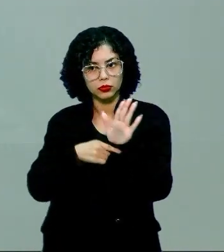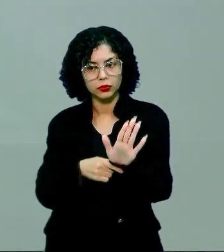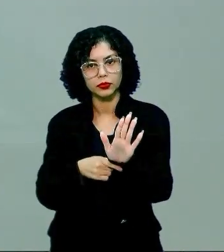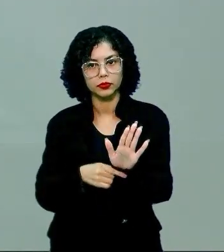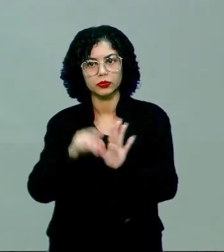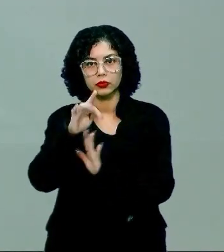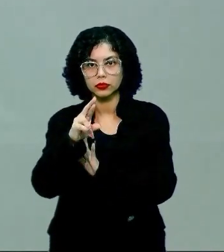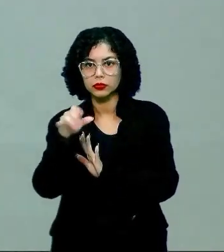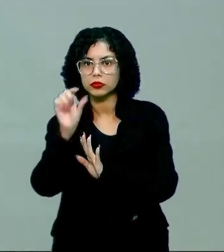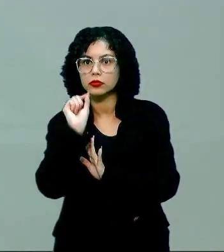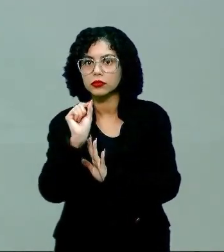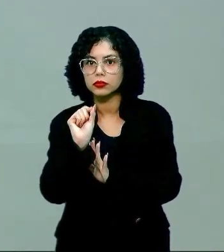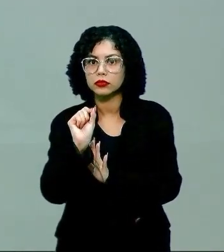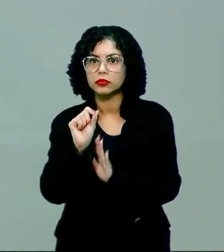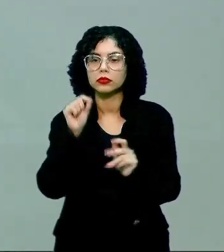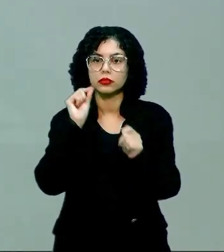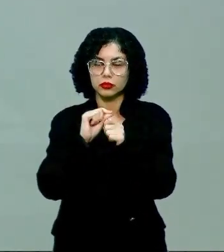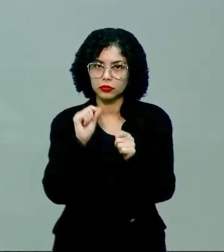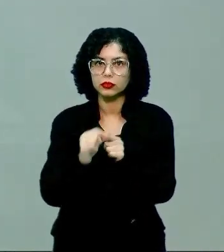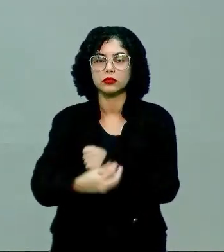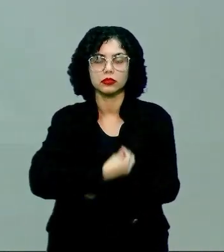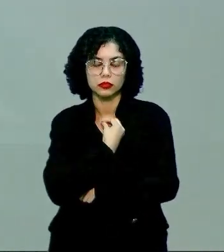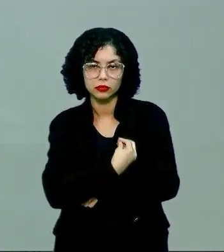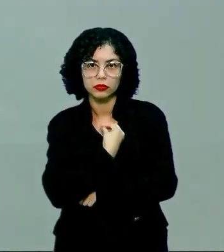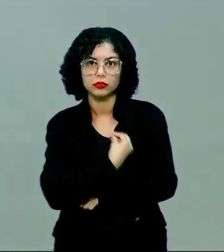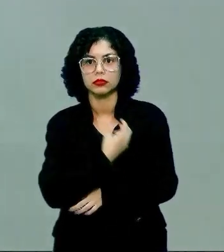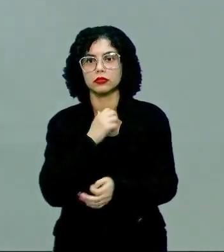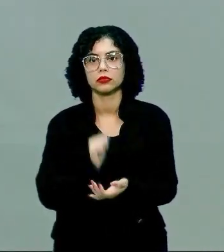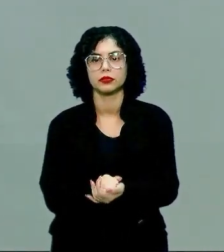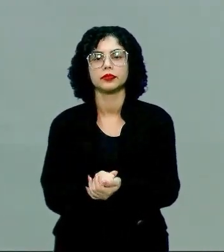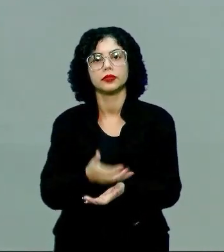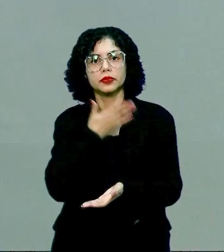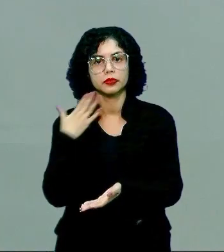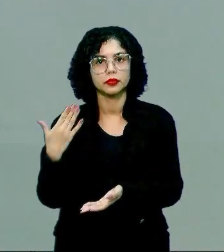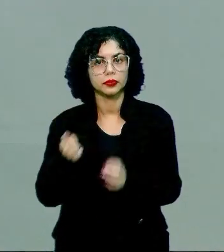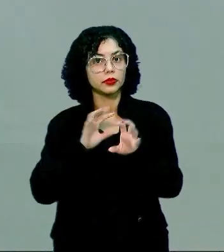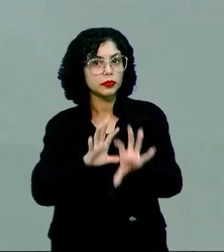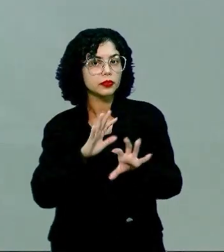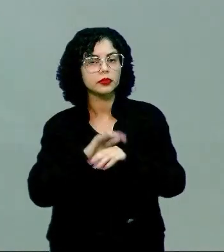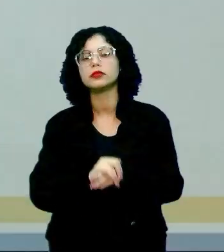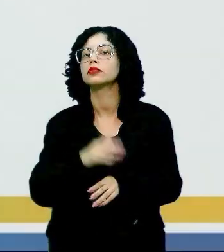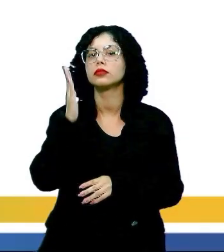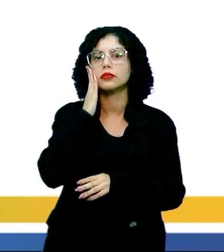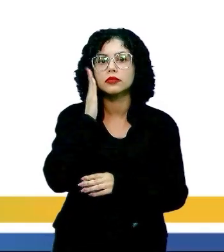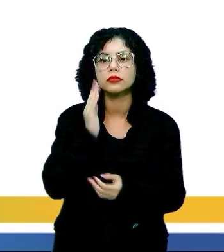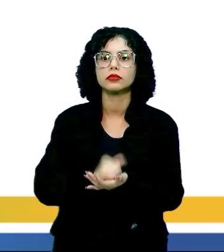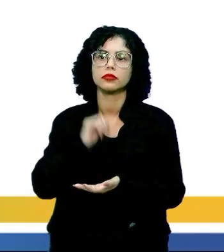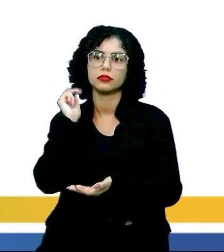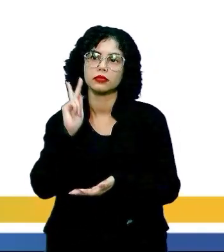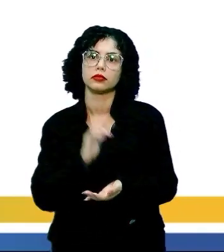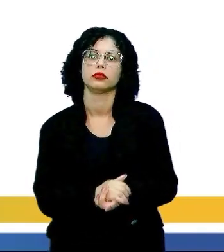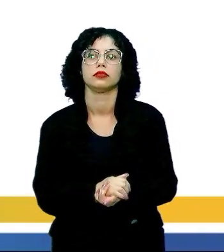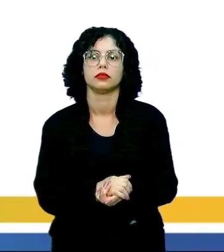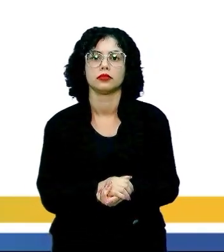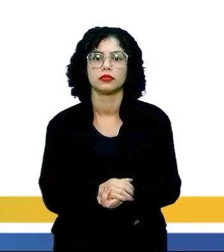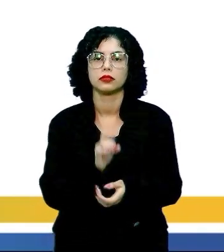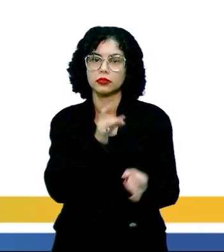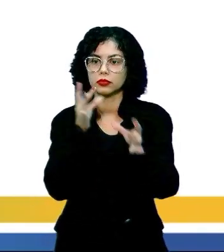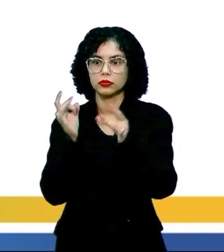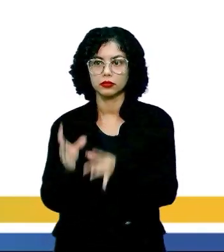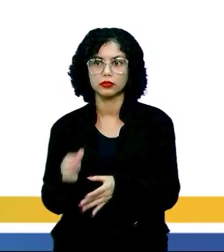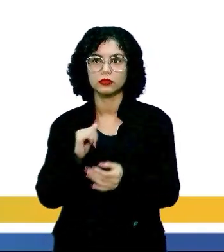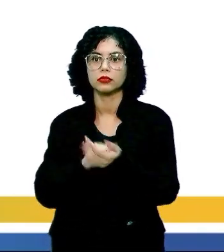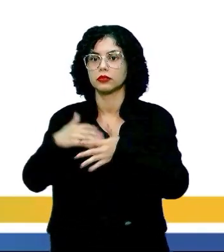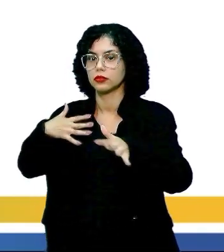imperativas no sentido de tipo Execute e Aprimore isso tá bom compreendido tudo isso a dica